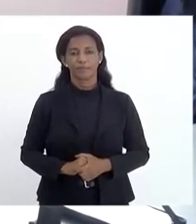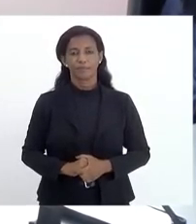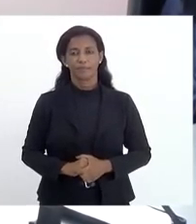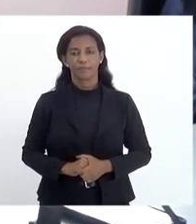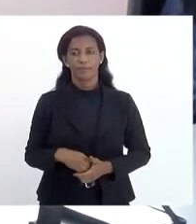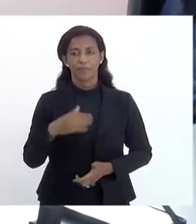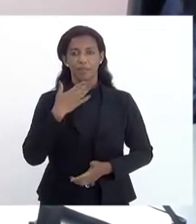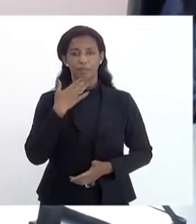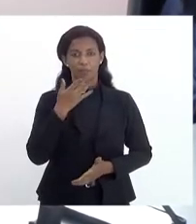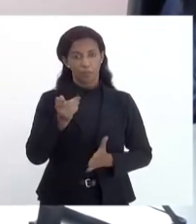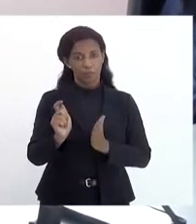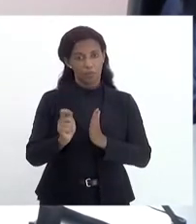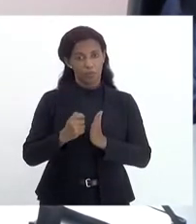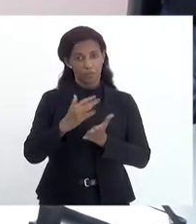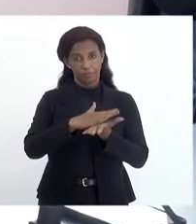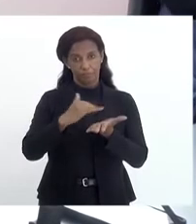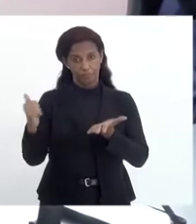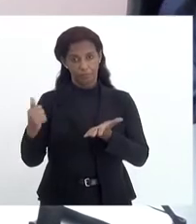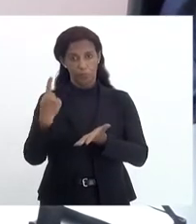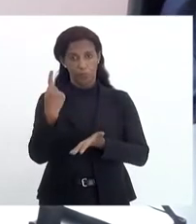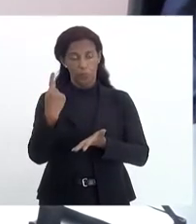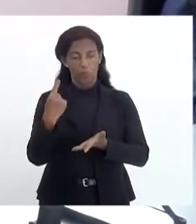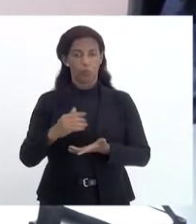vou pedir vistas por uma sessão.